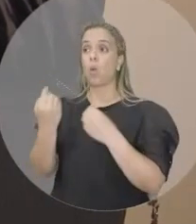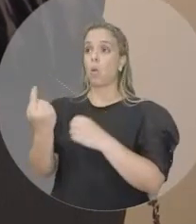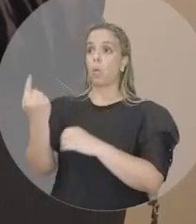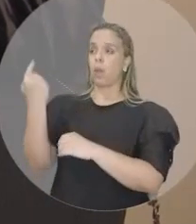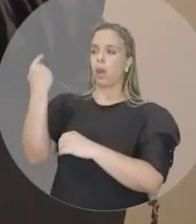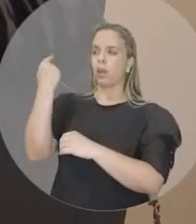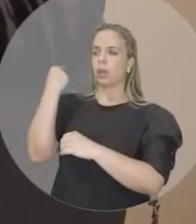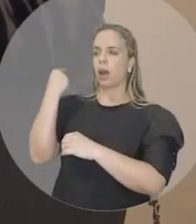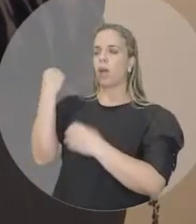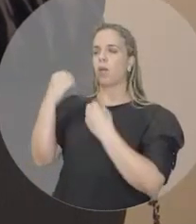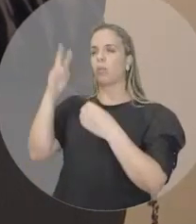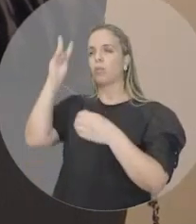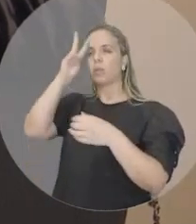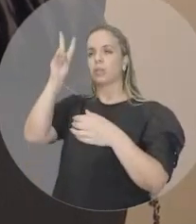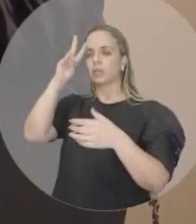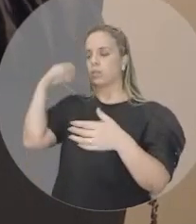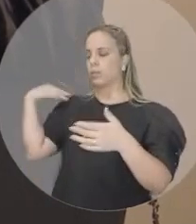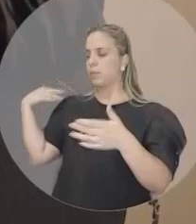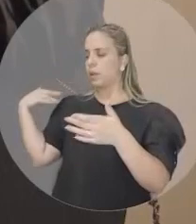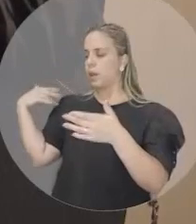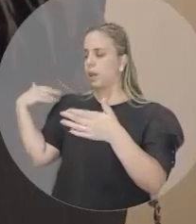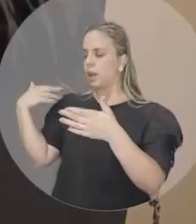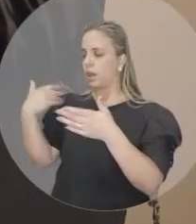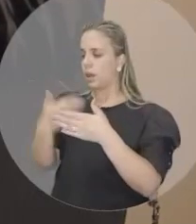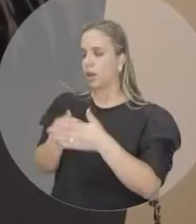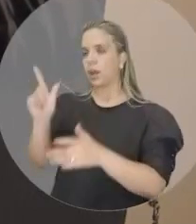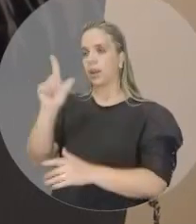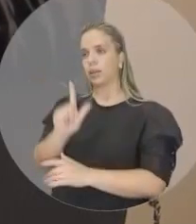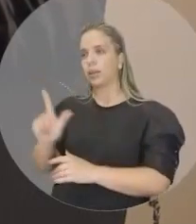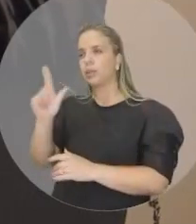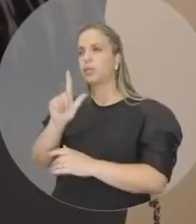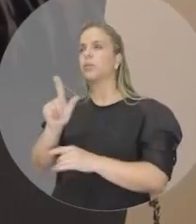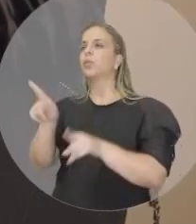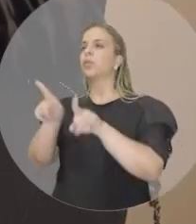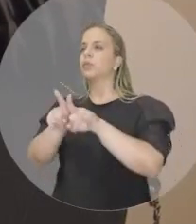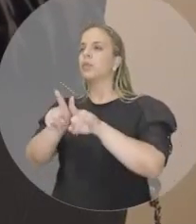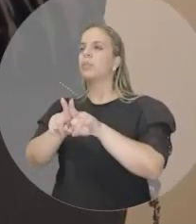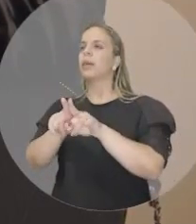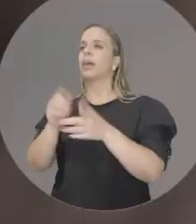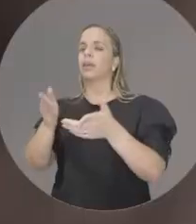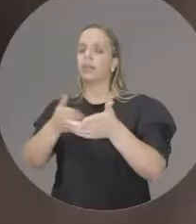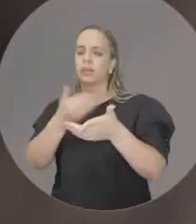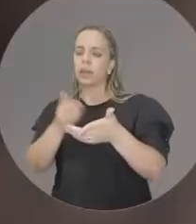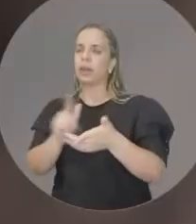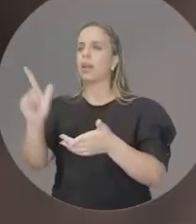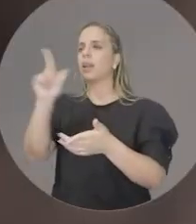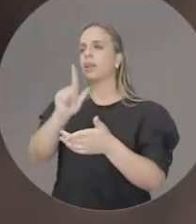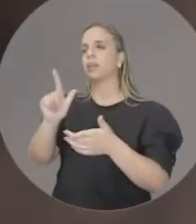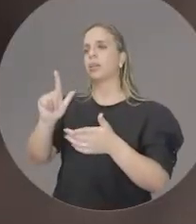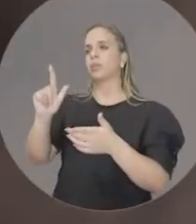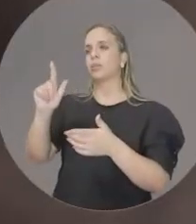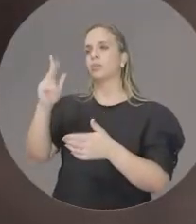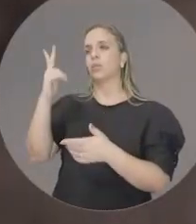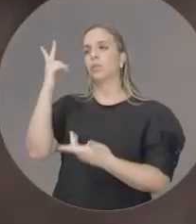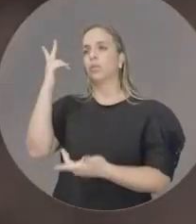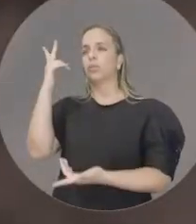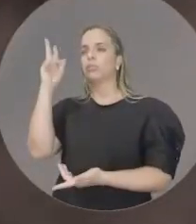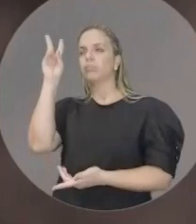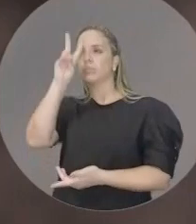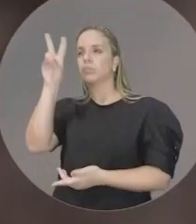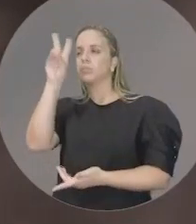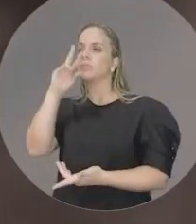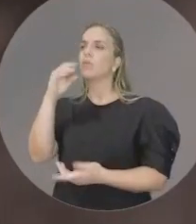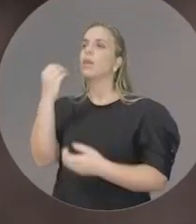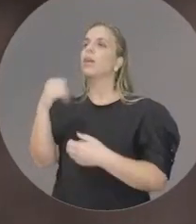mesmo da literatura ou das grandes narrativas, dos grandes clássicos, né? Quem é que a gente tem contando? Quem